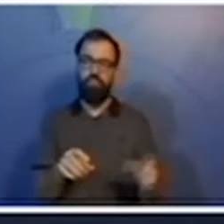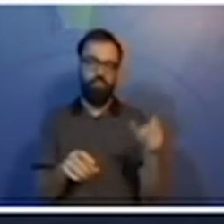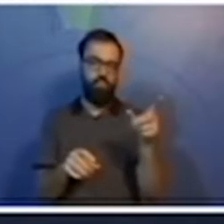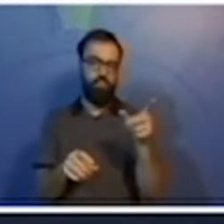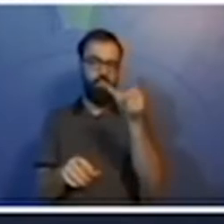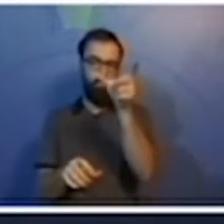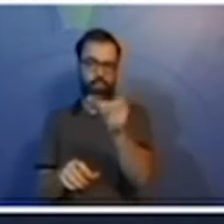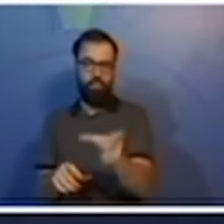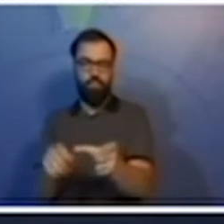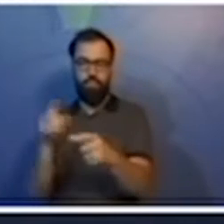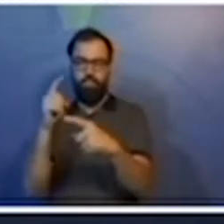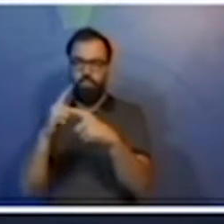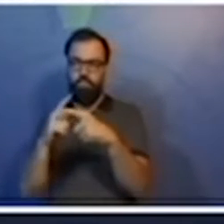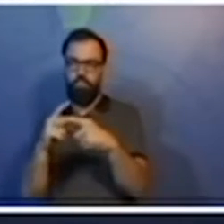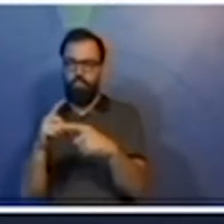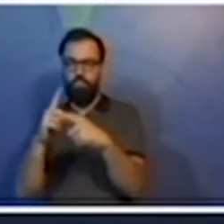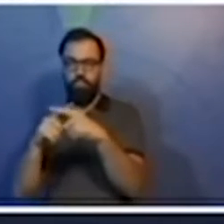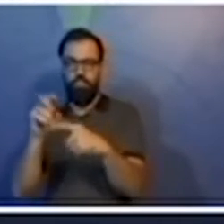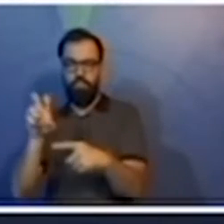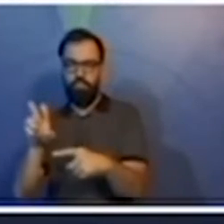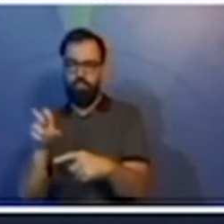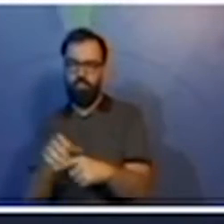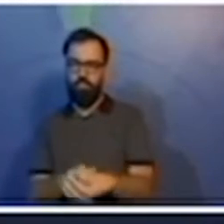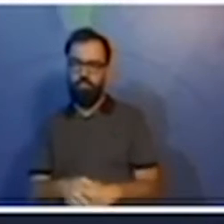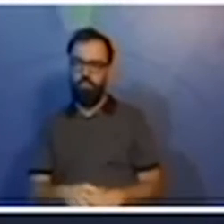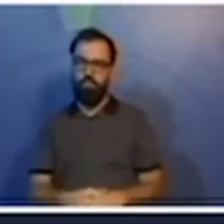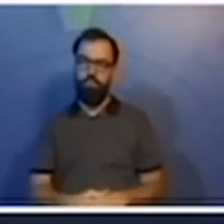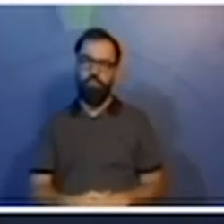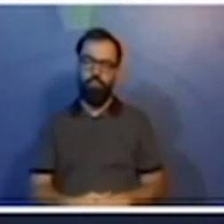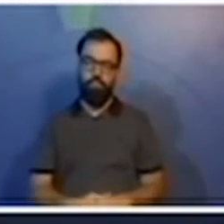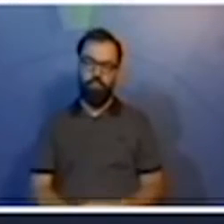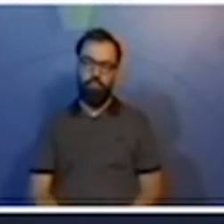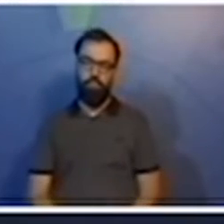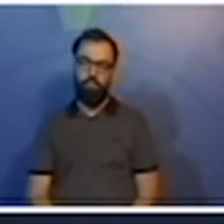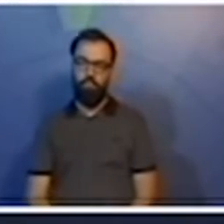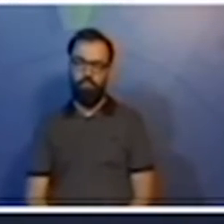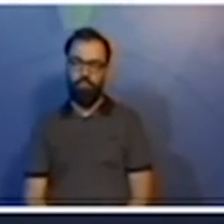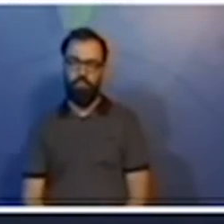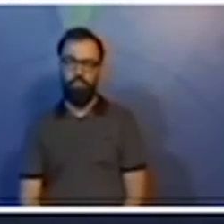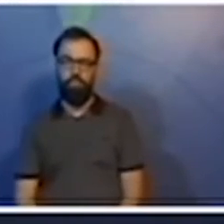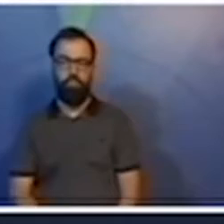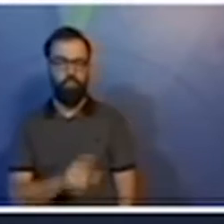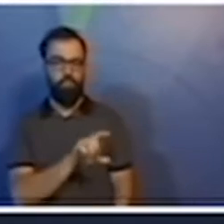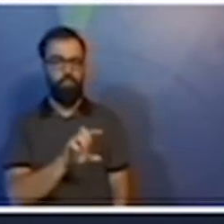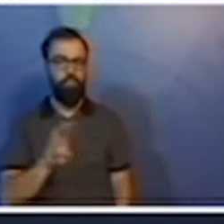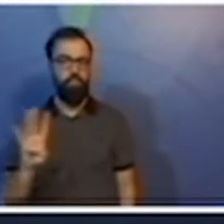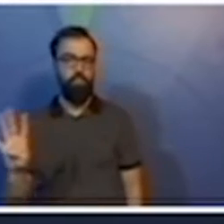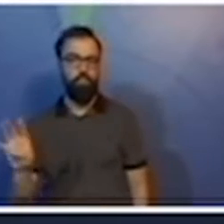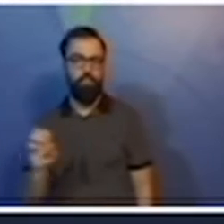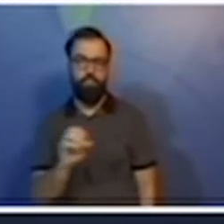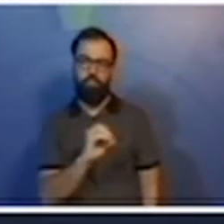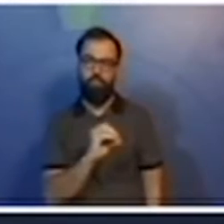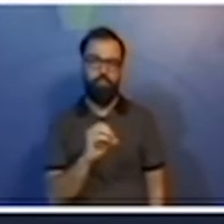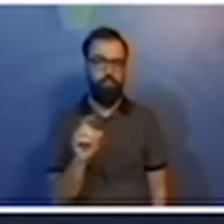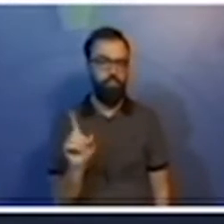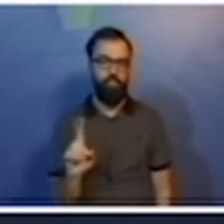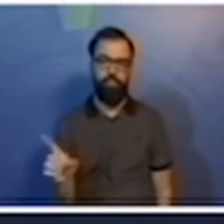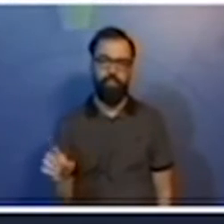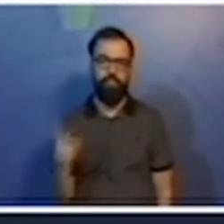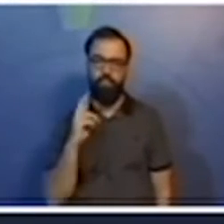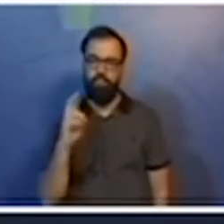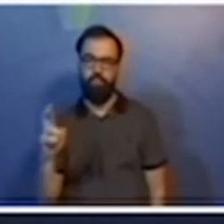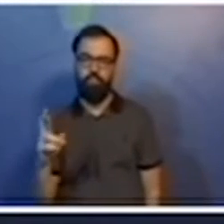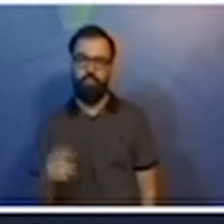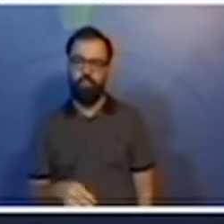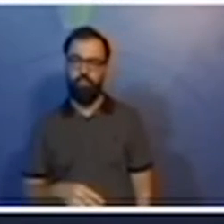é a solução, dá 300 e tinha que dar 150, 40 graus também não é a solução, tinha